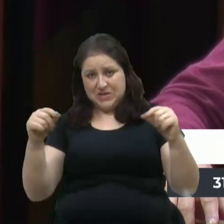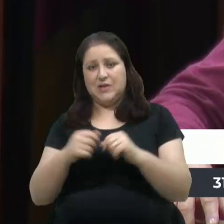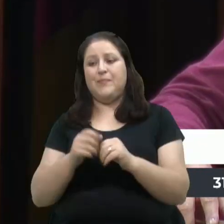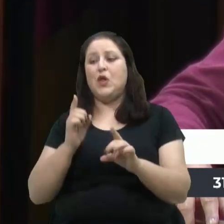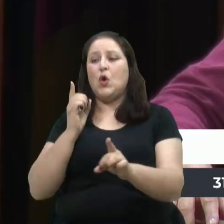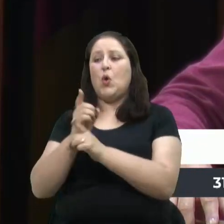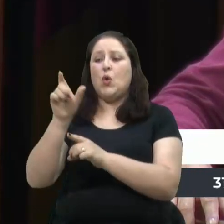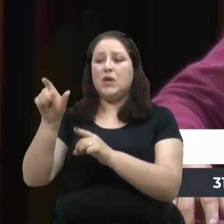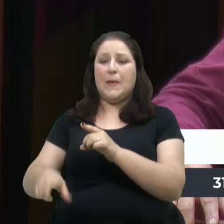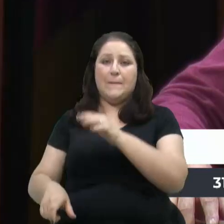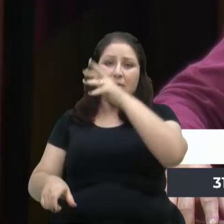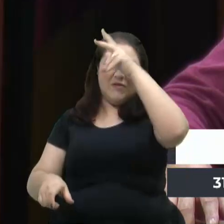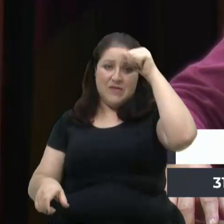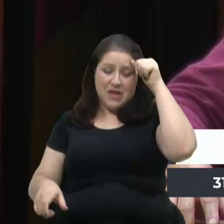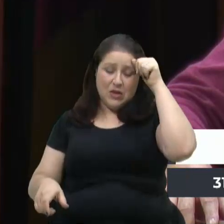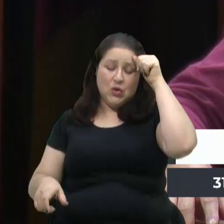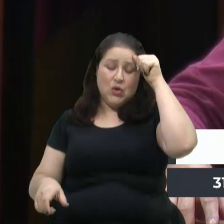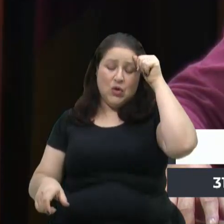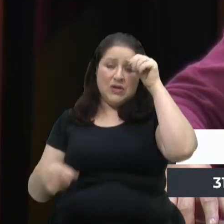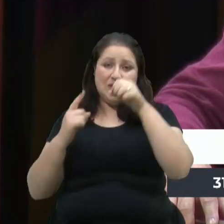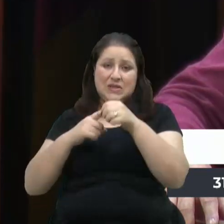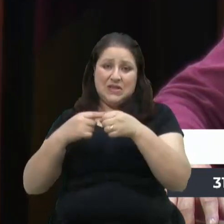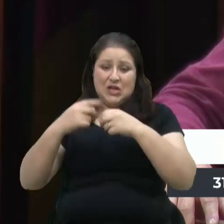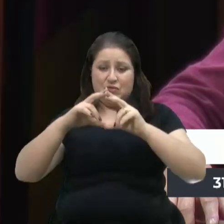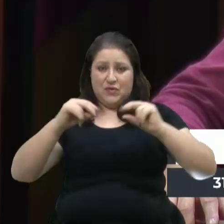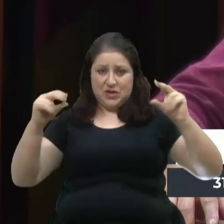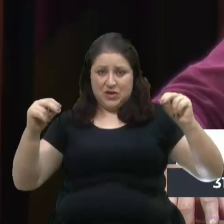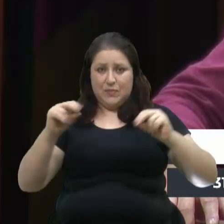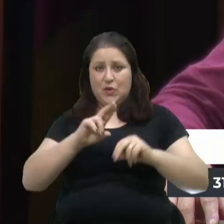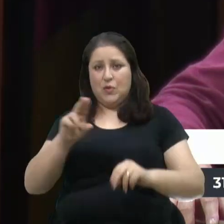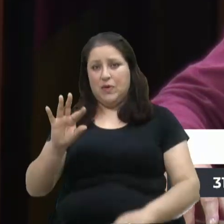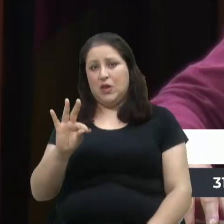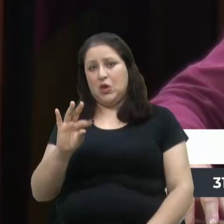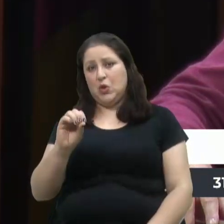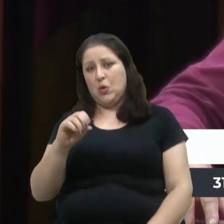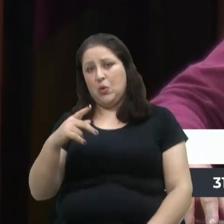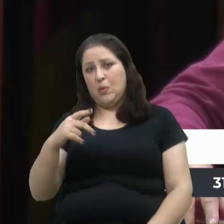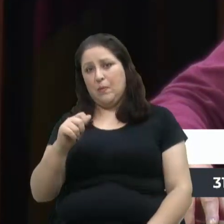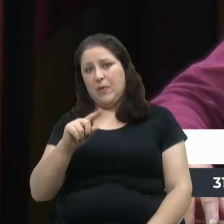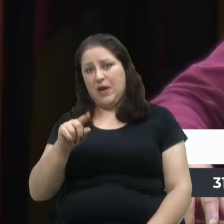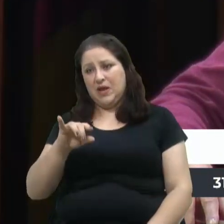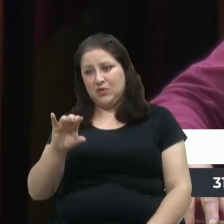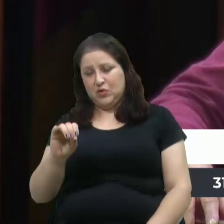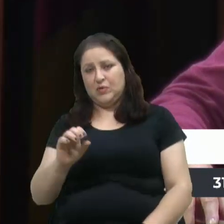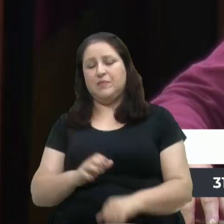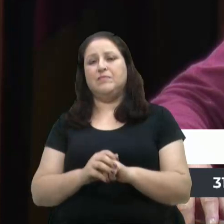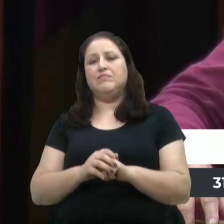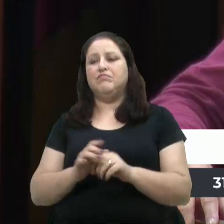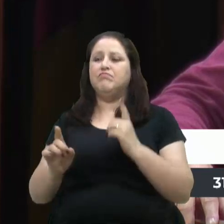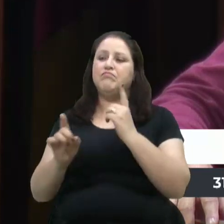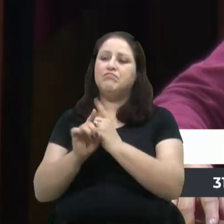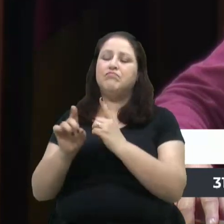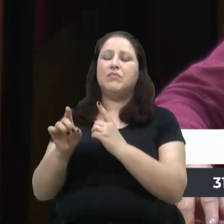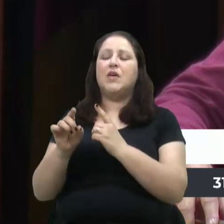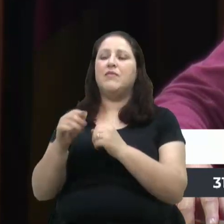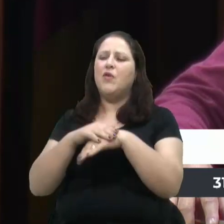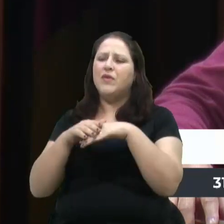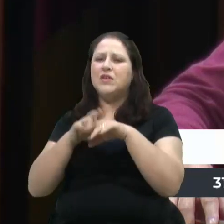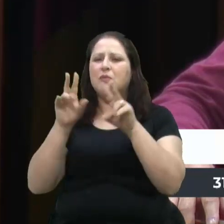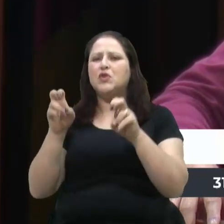modulares e vereadora Rose o vereador Bressan acabou de me informar aqui da criação de uma subcomissão para